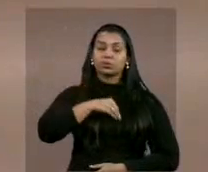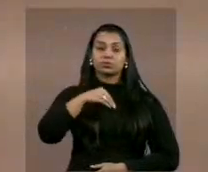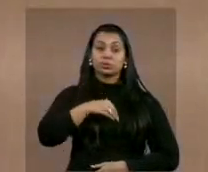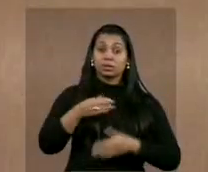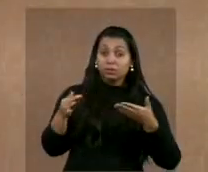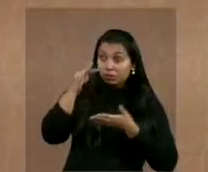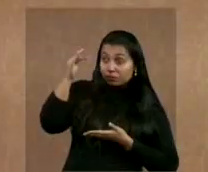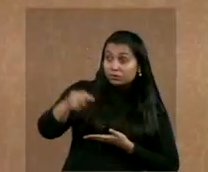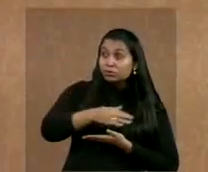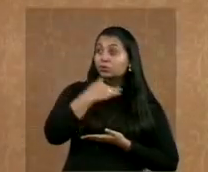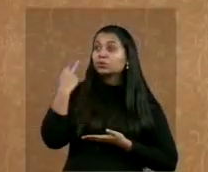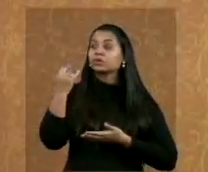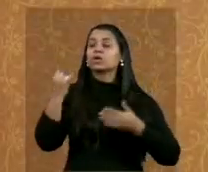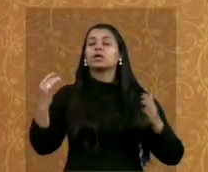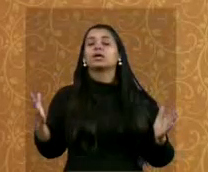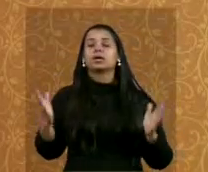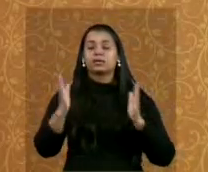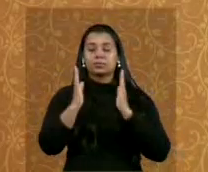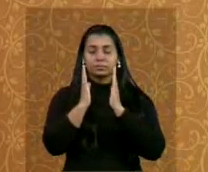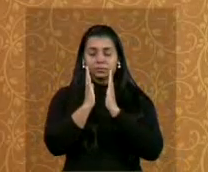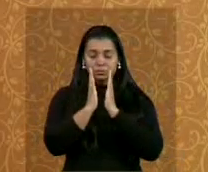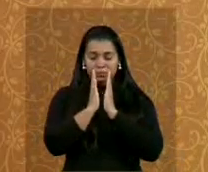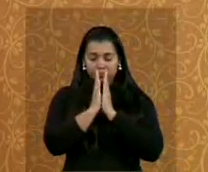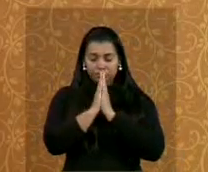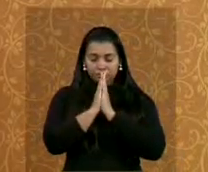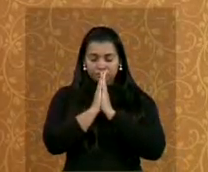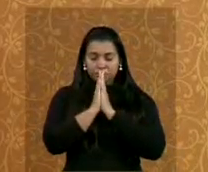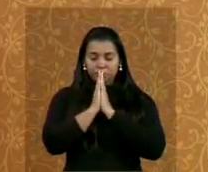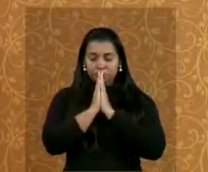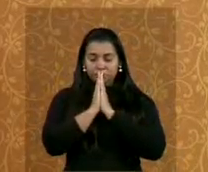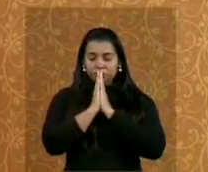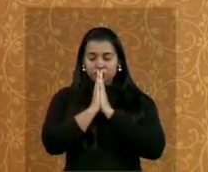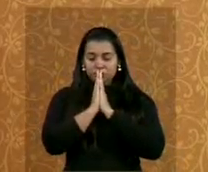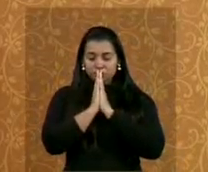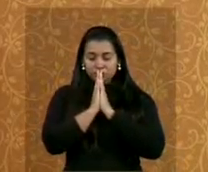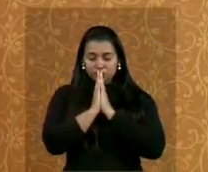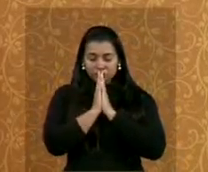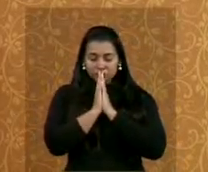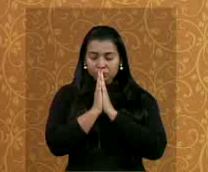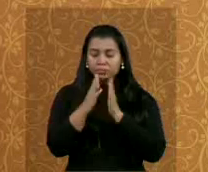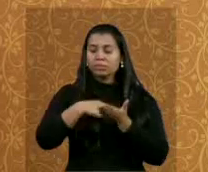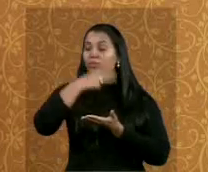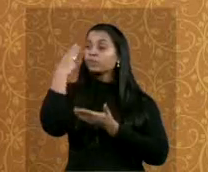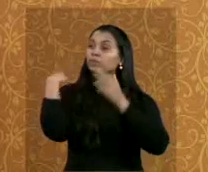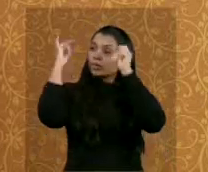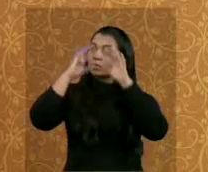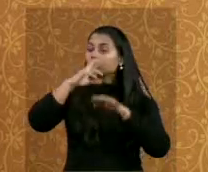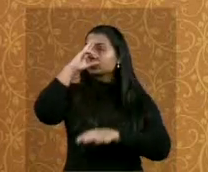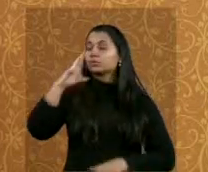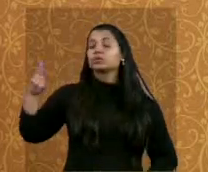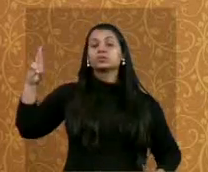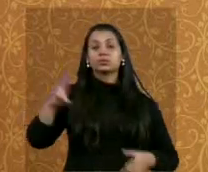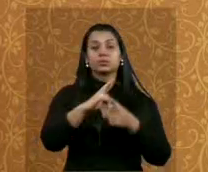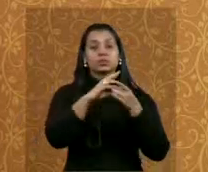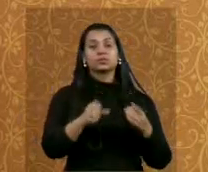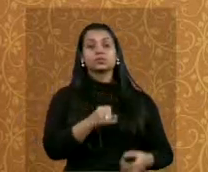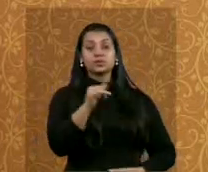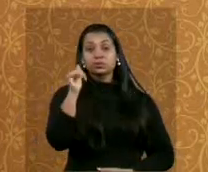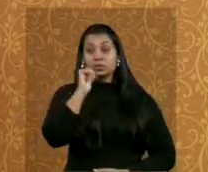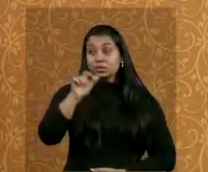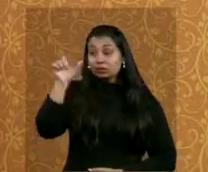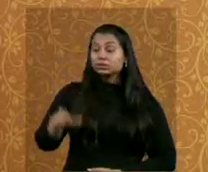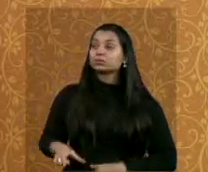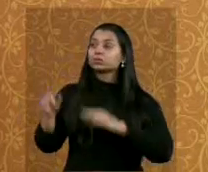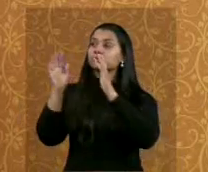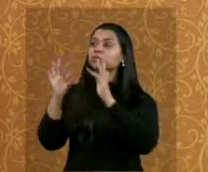por nós, pecadores, agora e na hora de nossa morte. Amém. Ave Maria, cheia de graça, o Senhor é